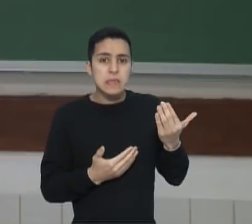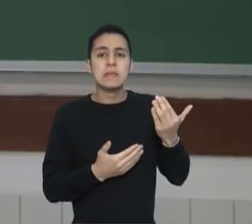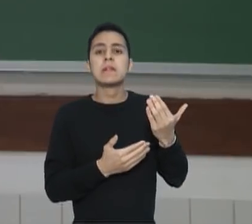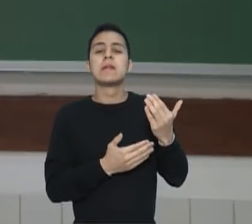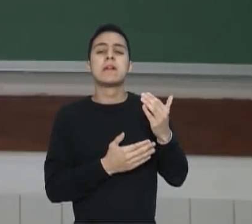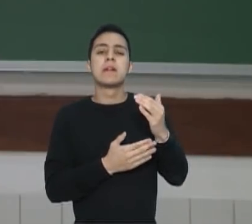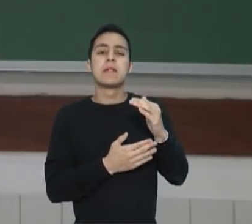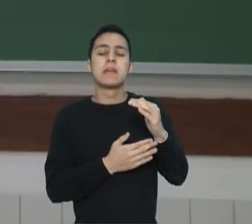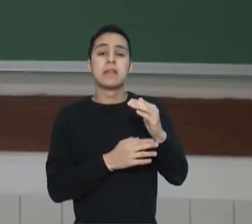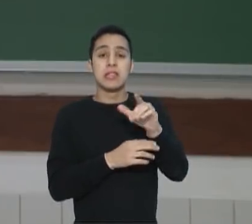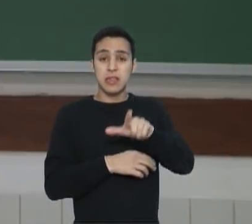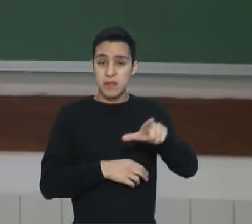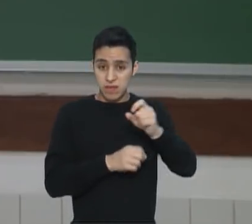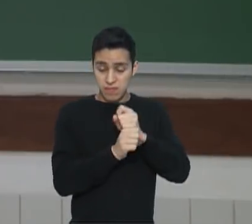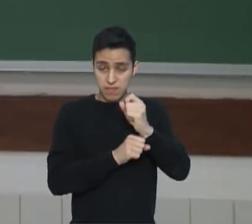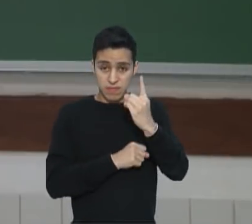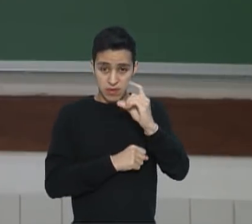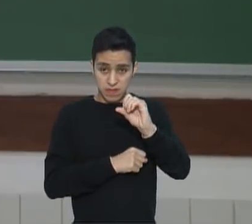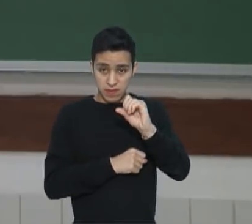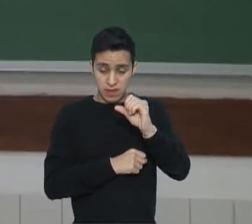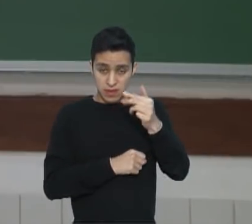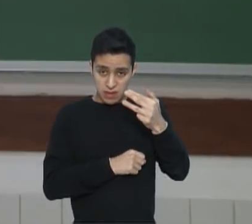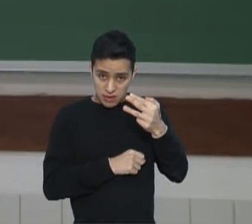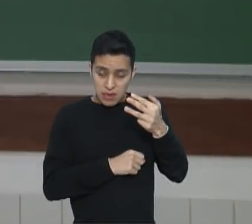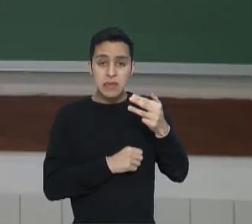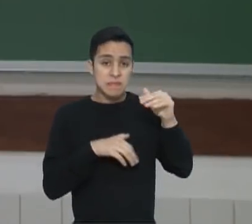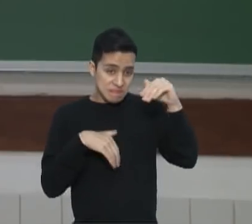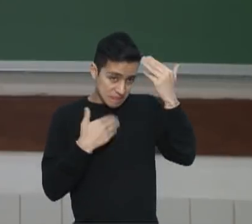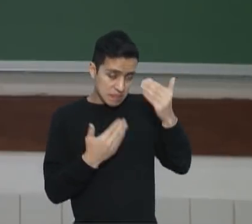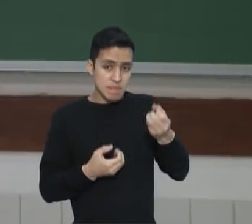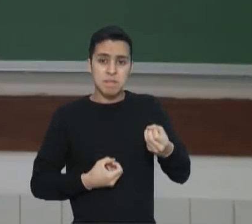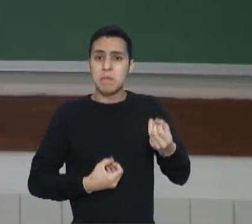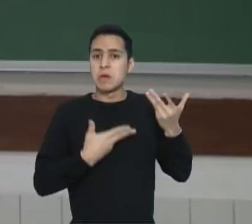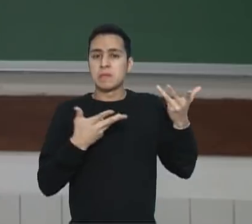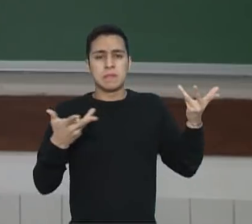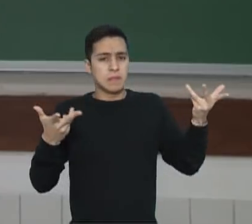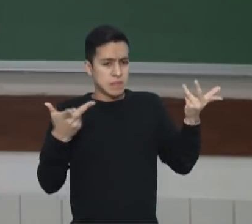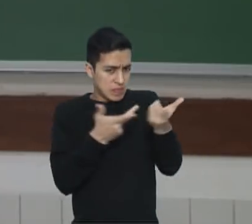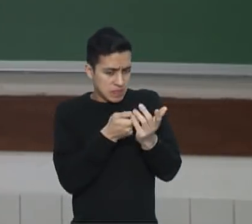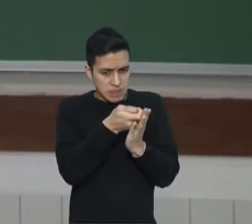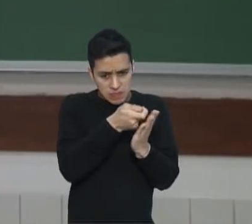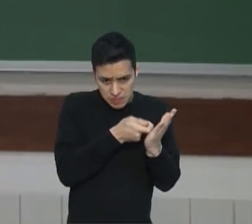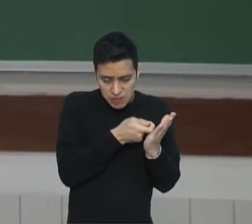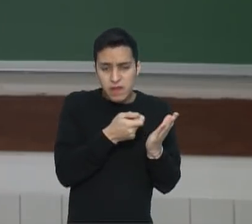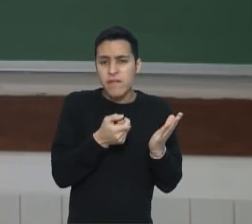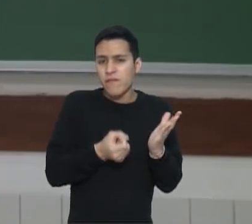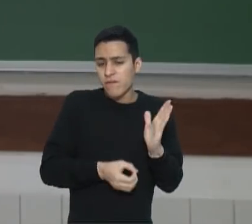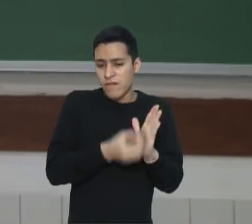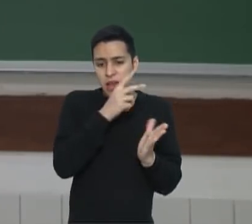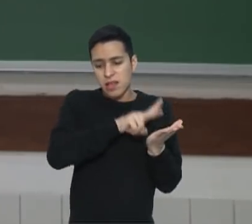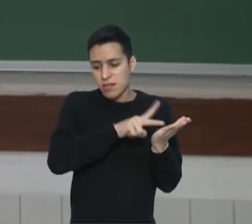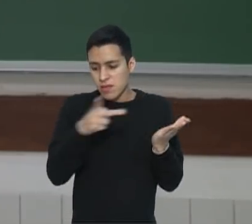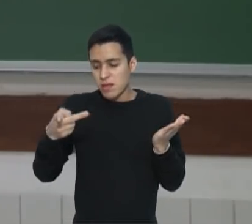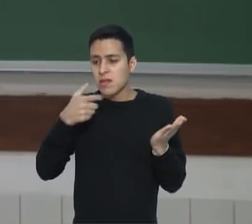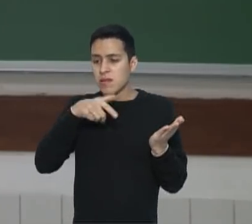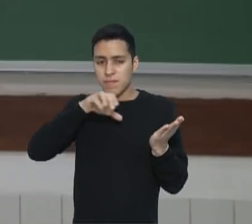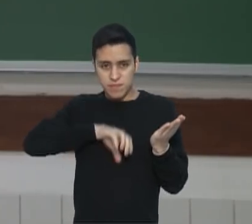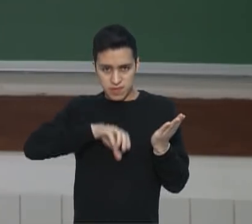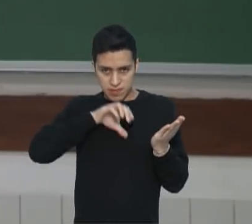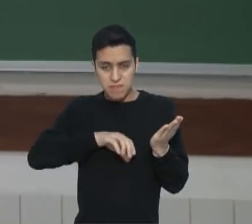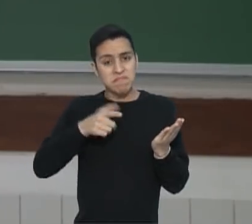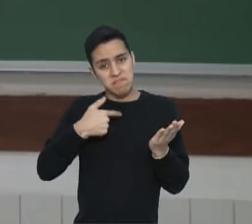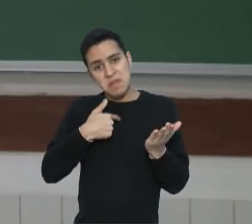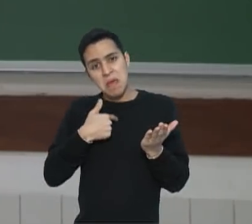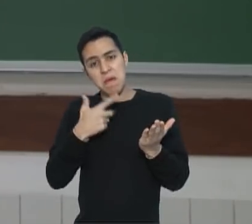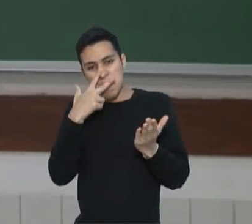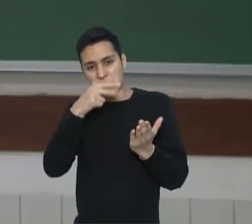em 1913. Um grande intelectual, poesias maravilhosas, muitos livros traduzidos para a língua portuguesa que o professor